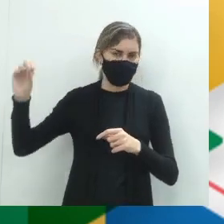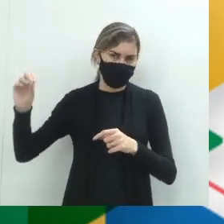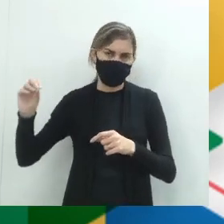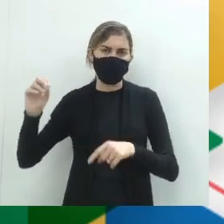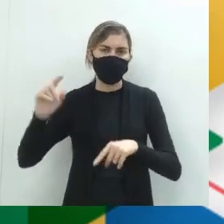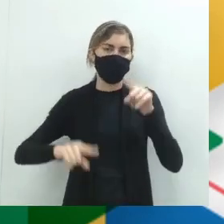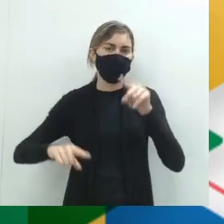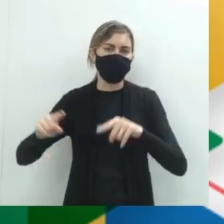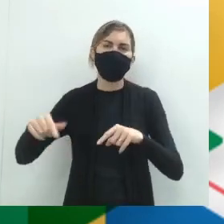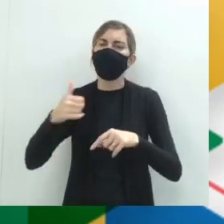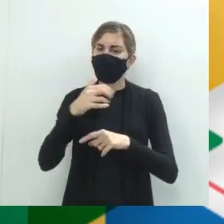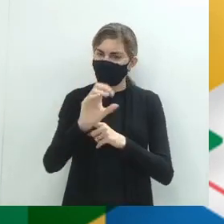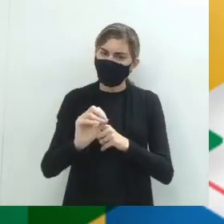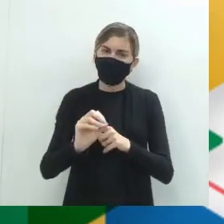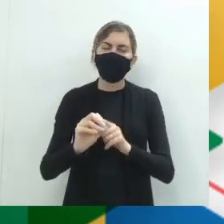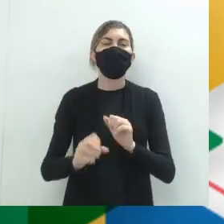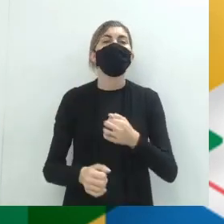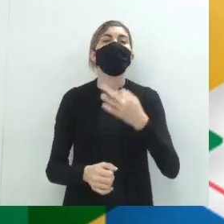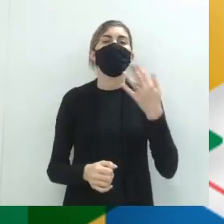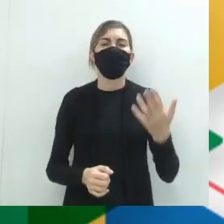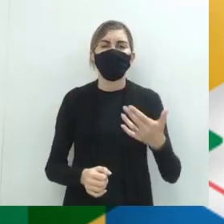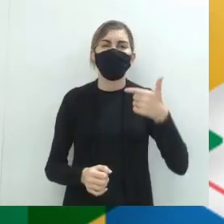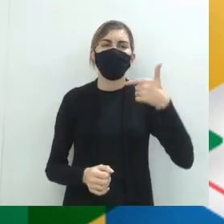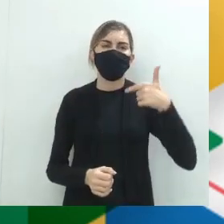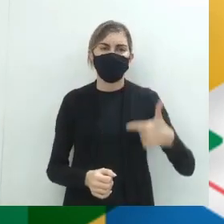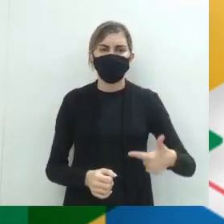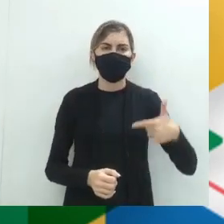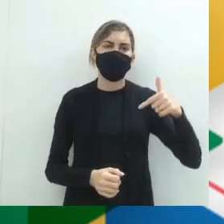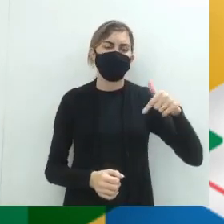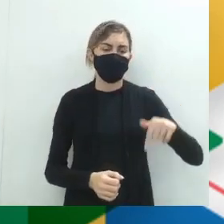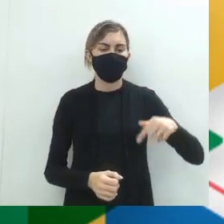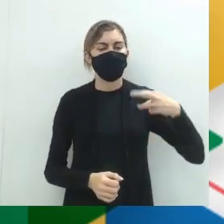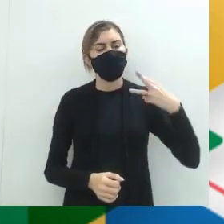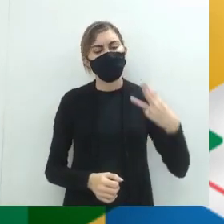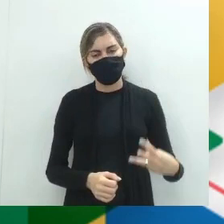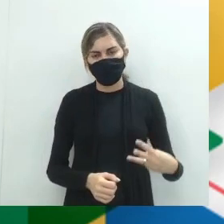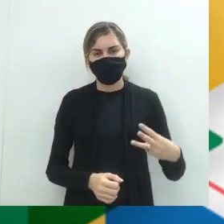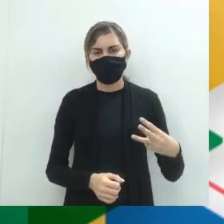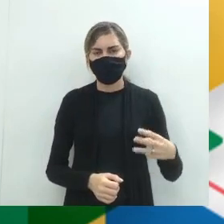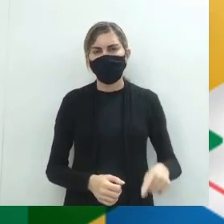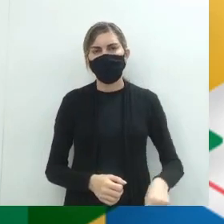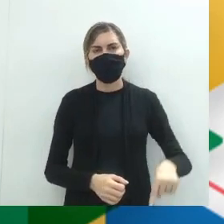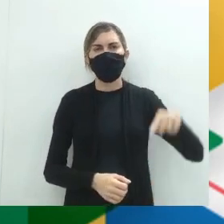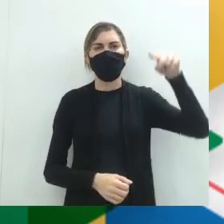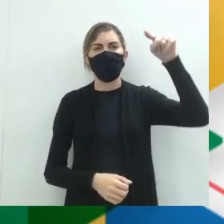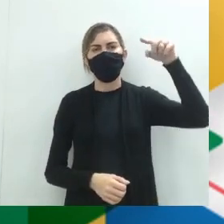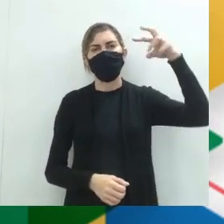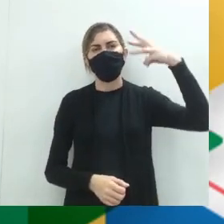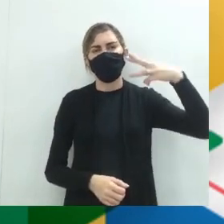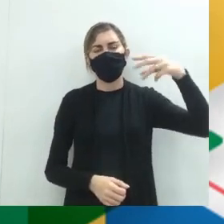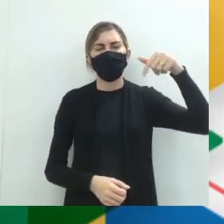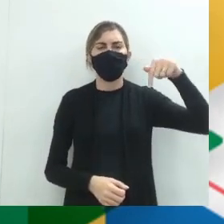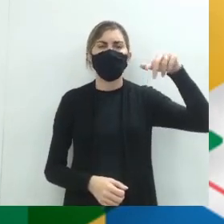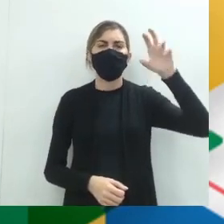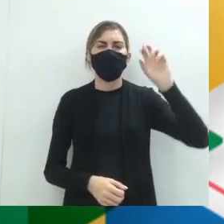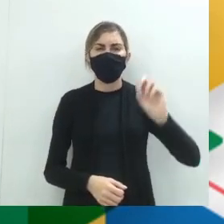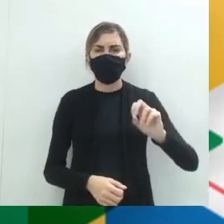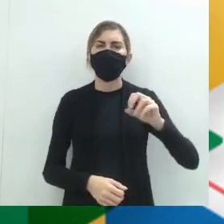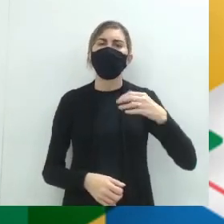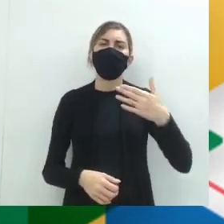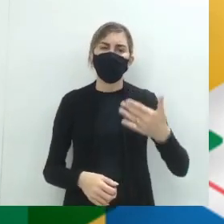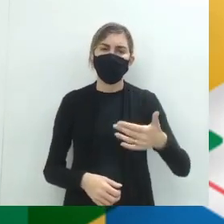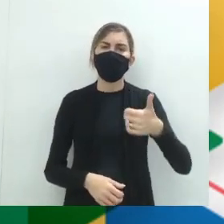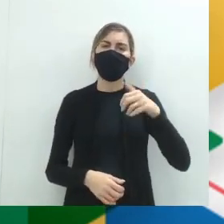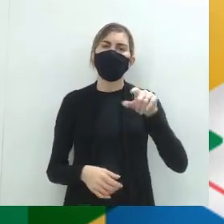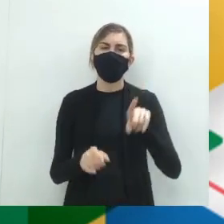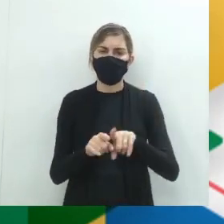Muito bem, 100. E quanto é de 273 até 373? Muito